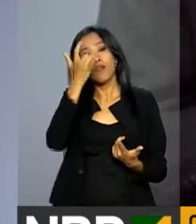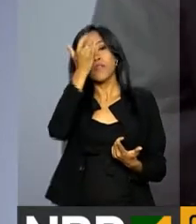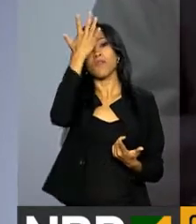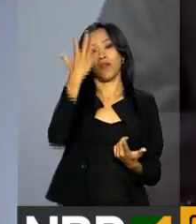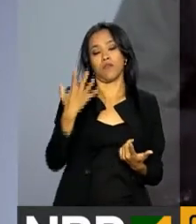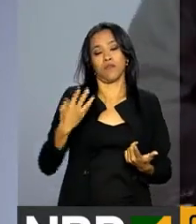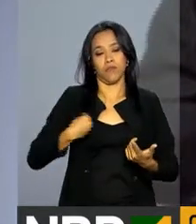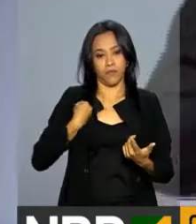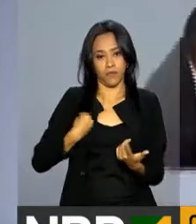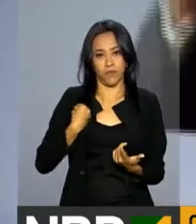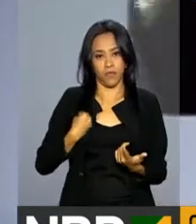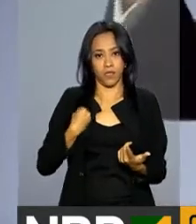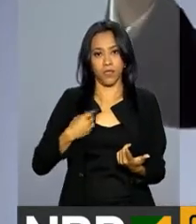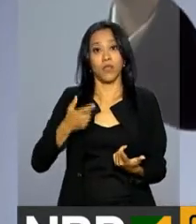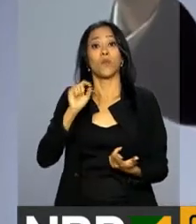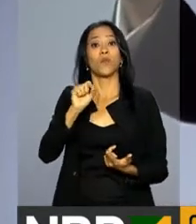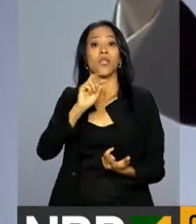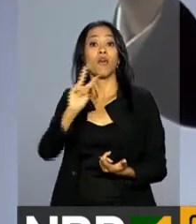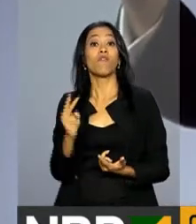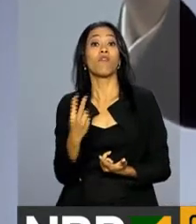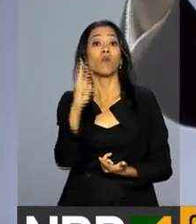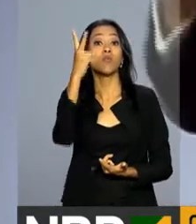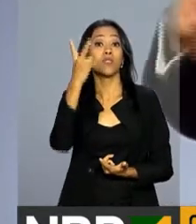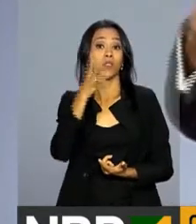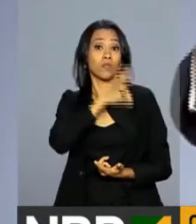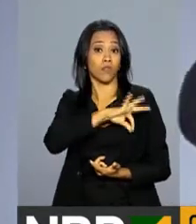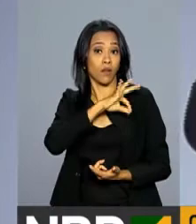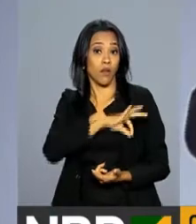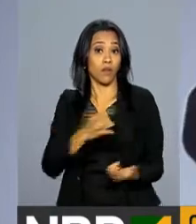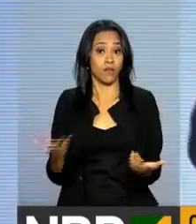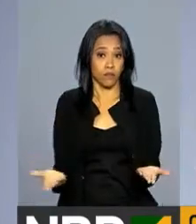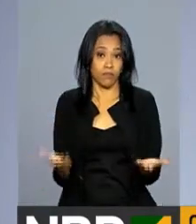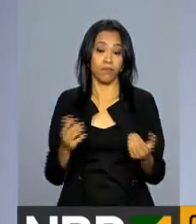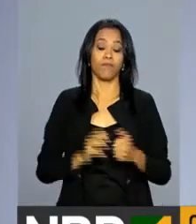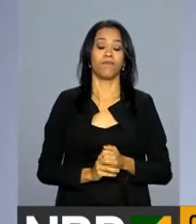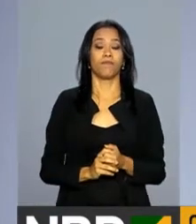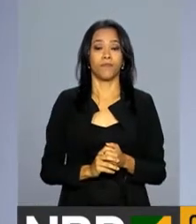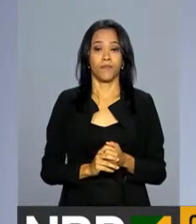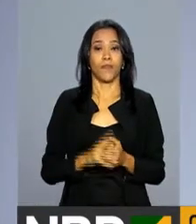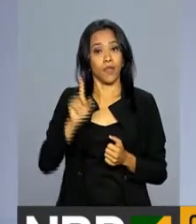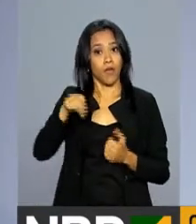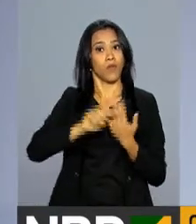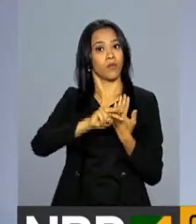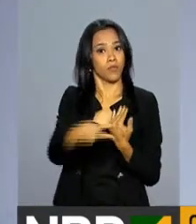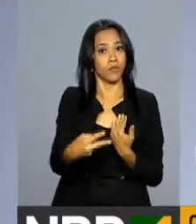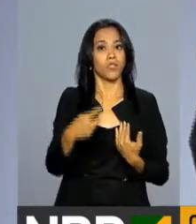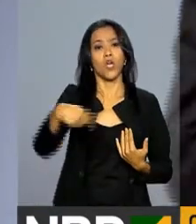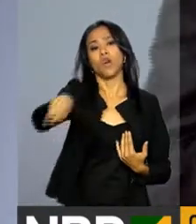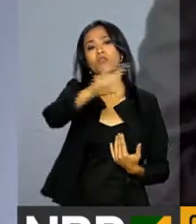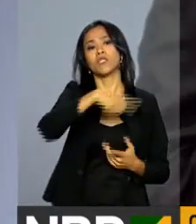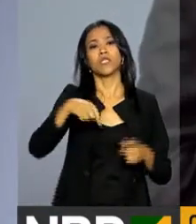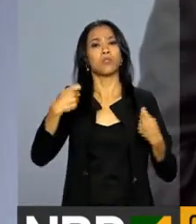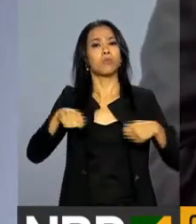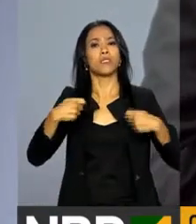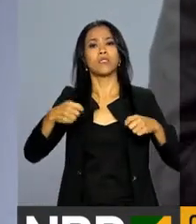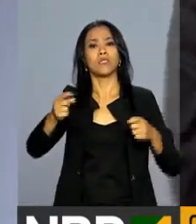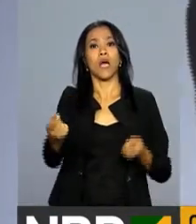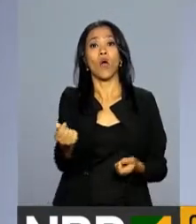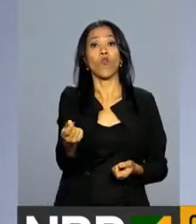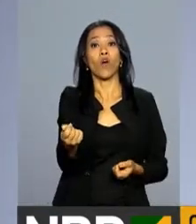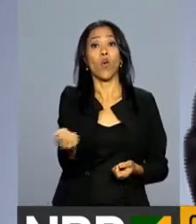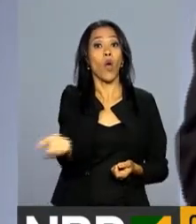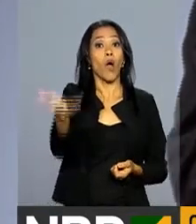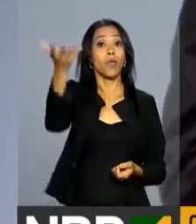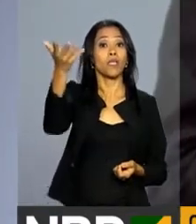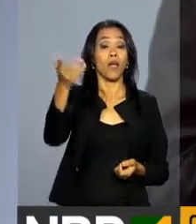facilita na valorização do salário facilita na no fato de que vocês não precisam aumentar o preço que